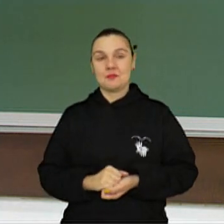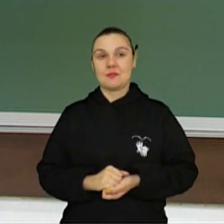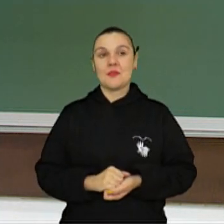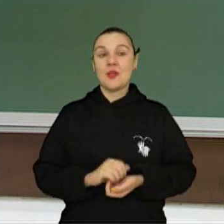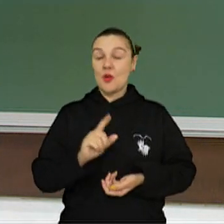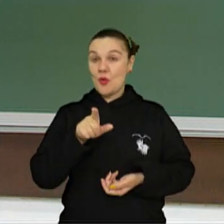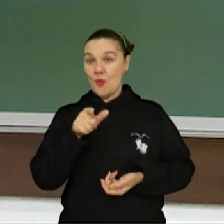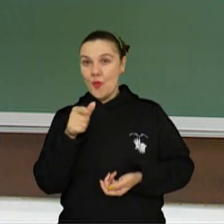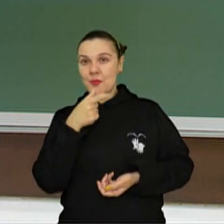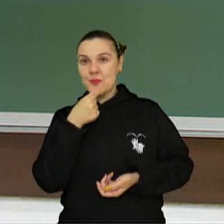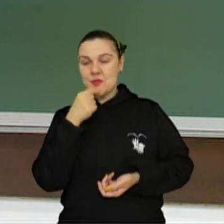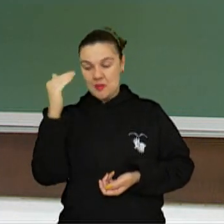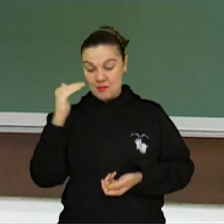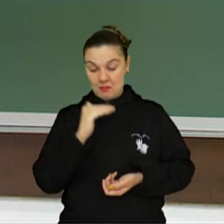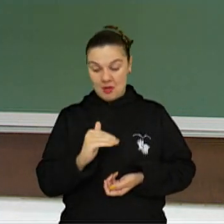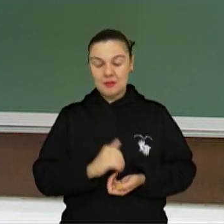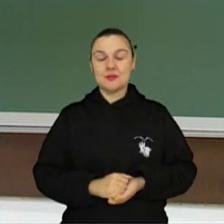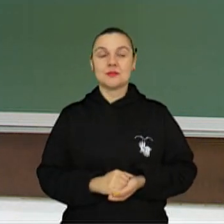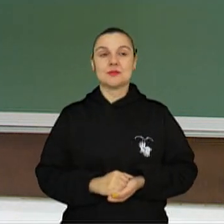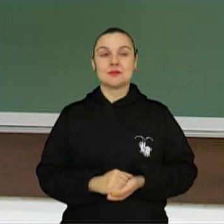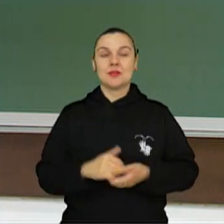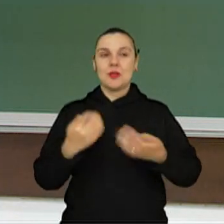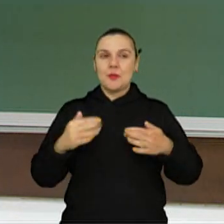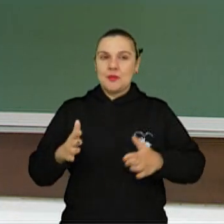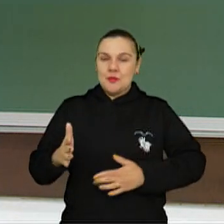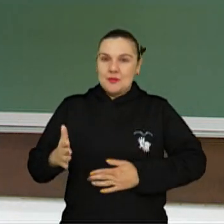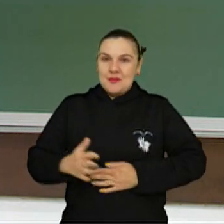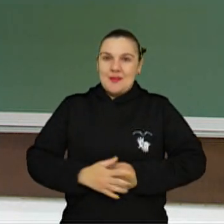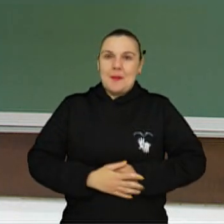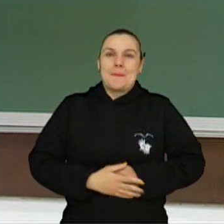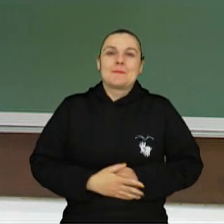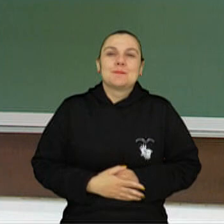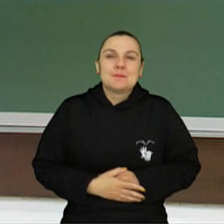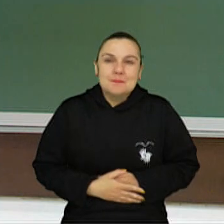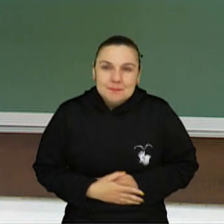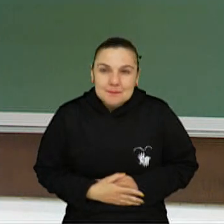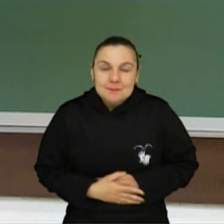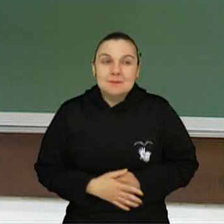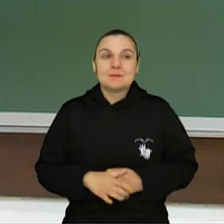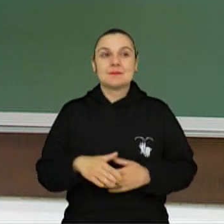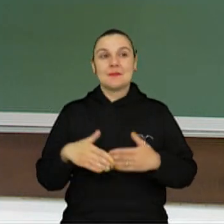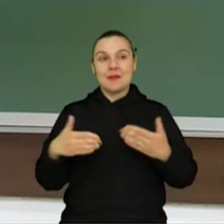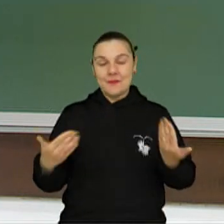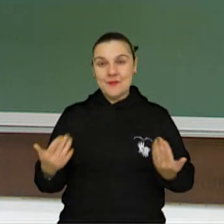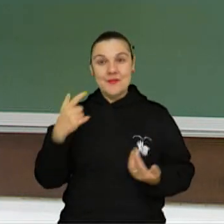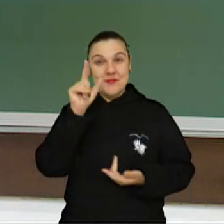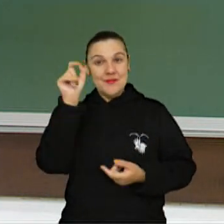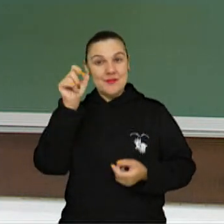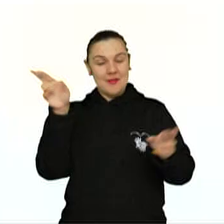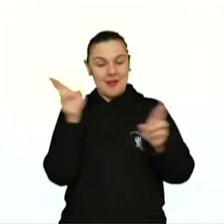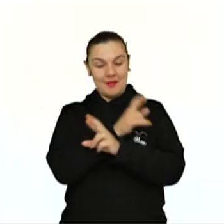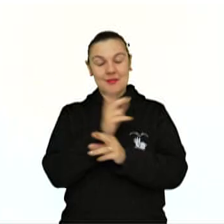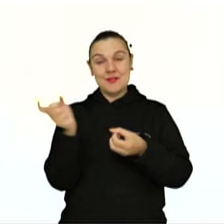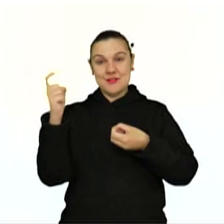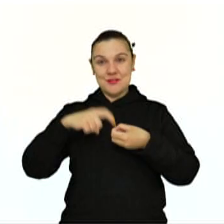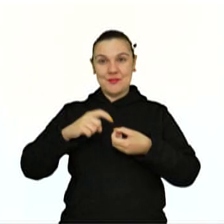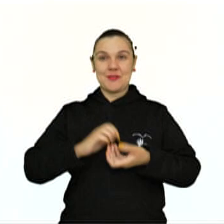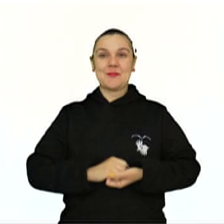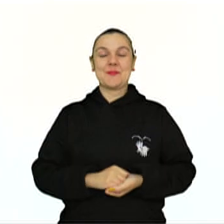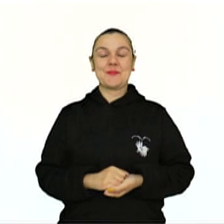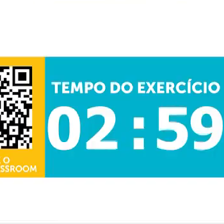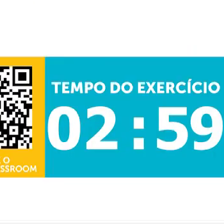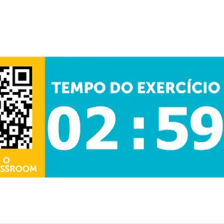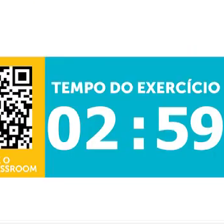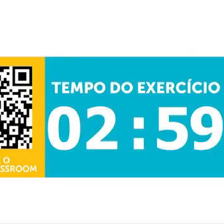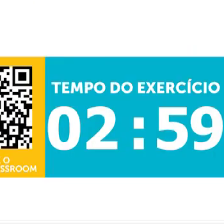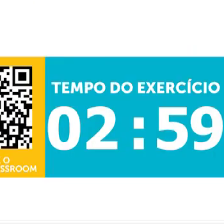temos aqui abaixo el chico com as manos em la barriga. Então, vocês façam a relação e já volvemos.